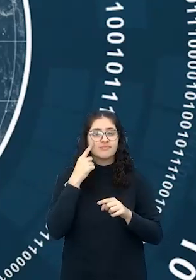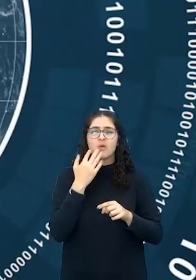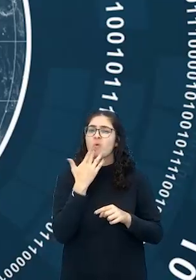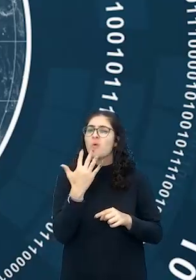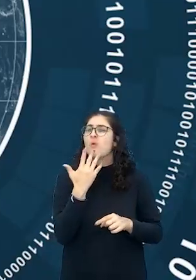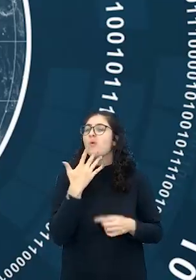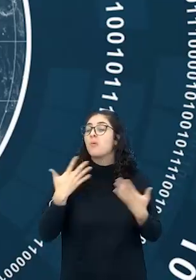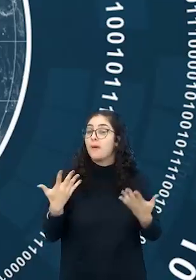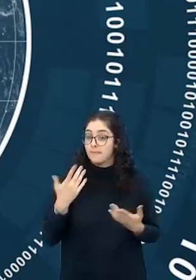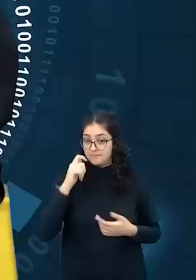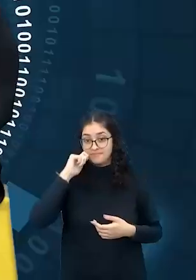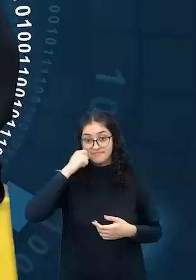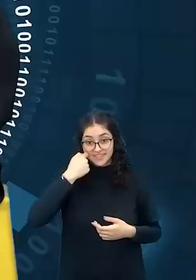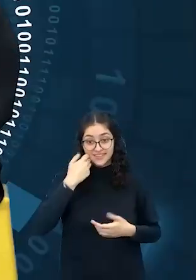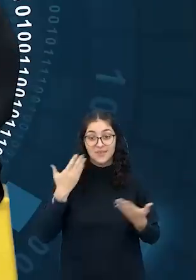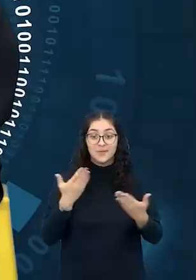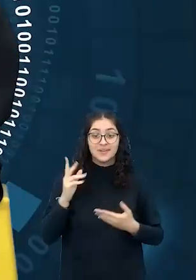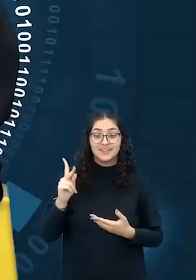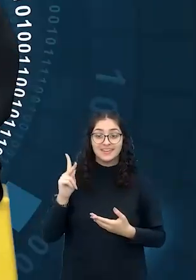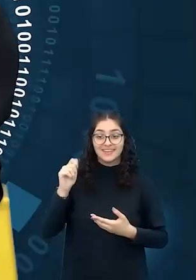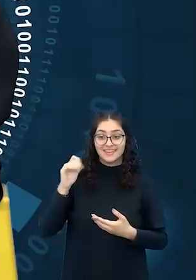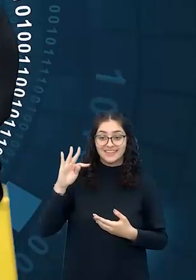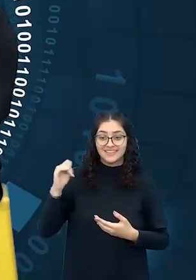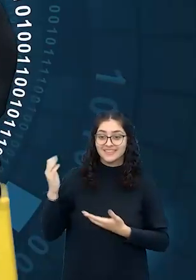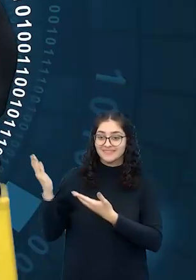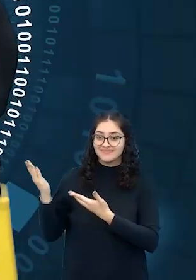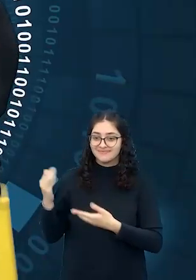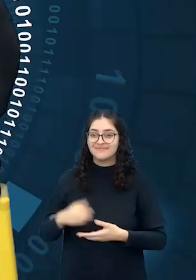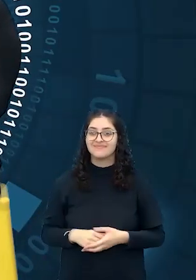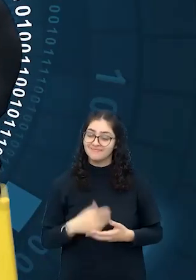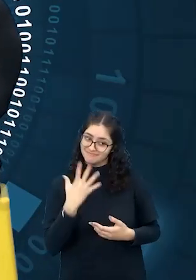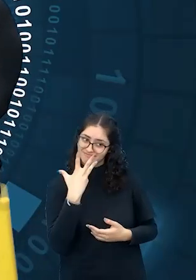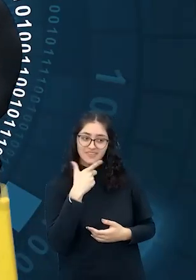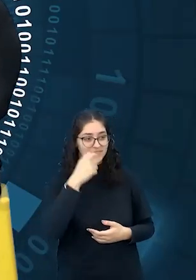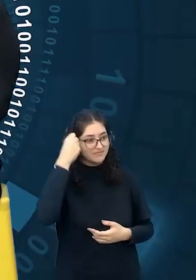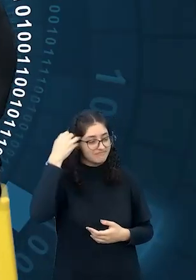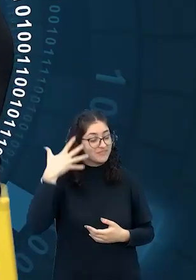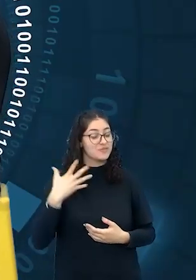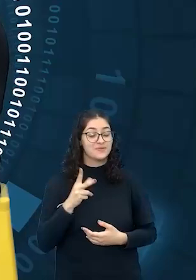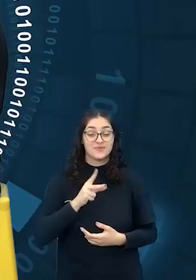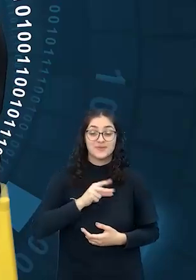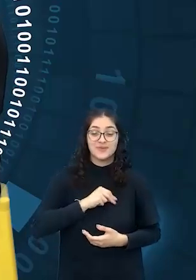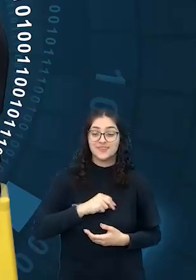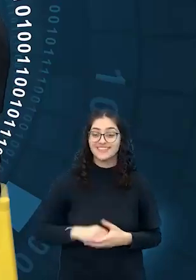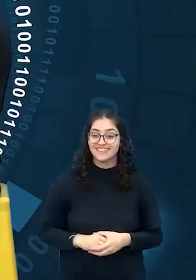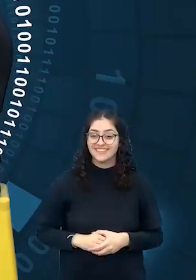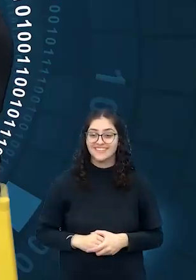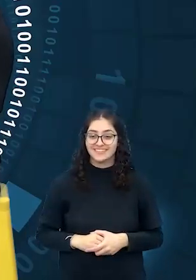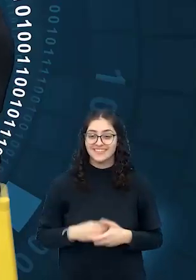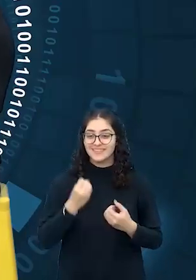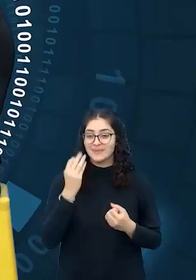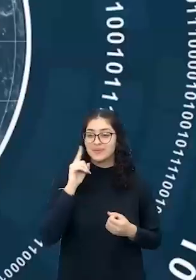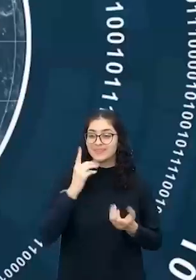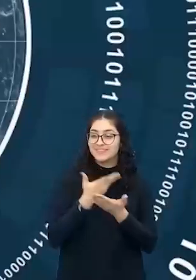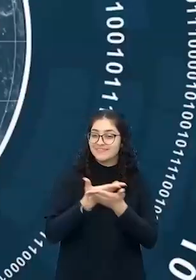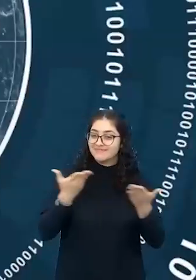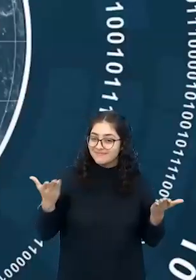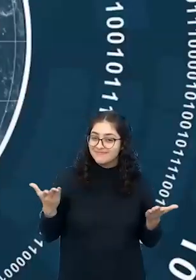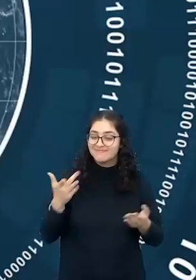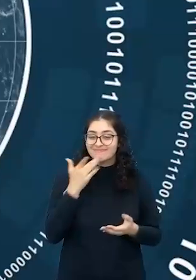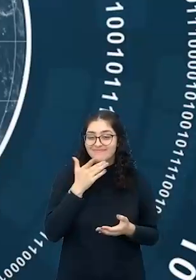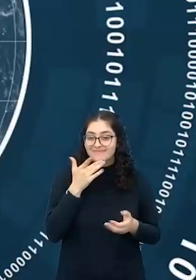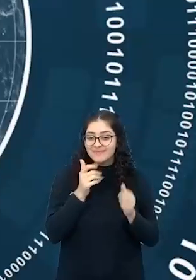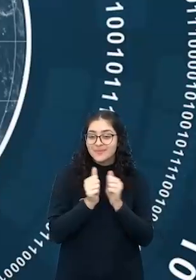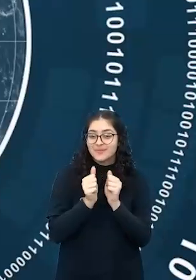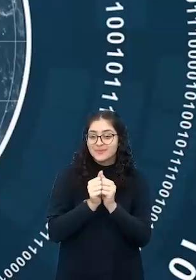é preta. Kátia, é com você. Ah, que linda autodescrição, gente. Bom dia a todos, que delícia estarmos